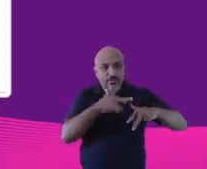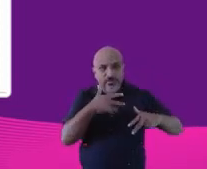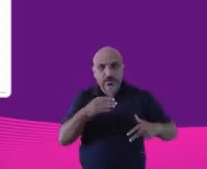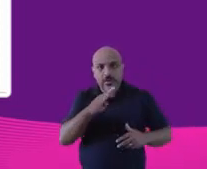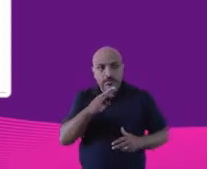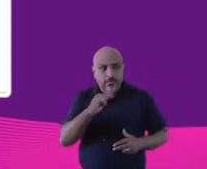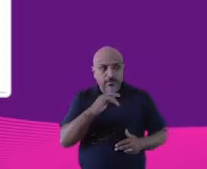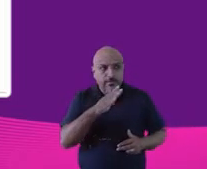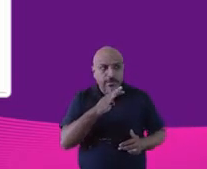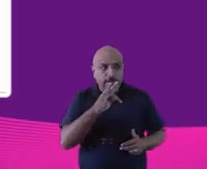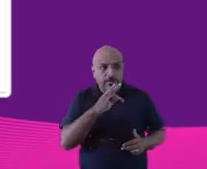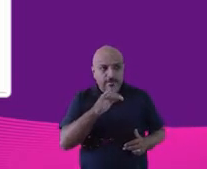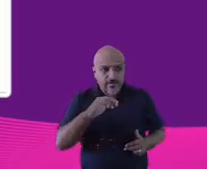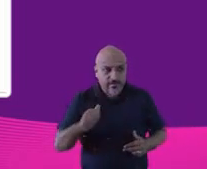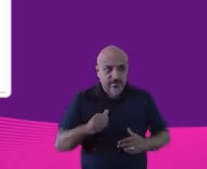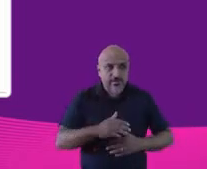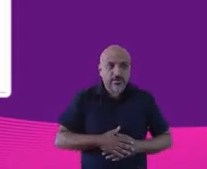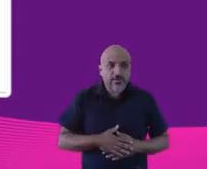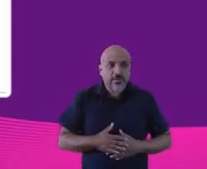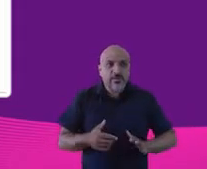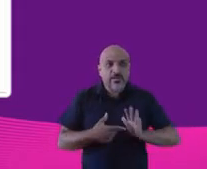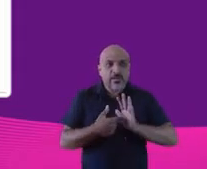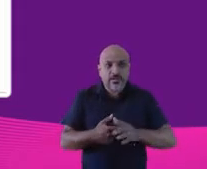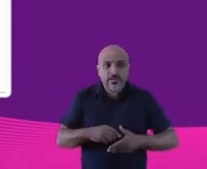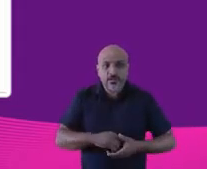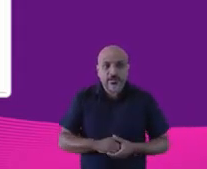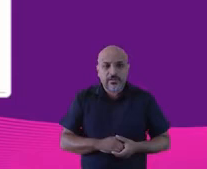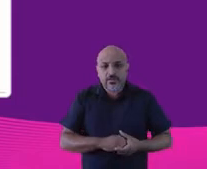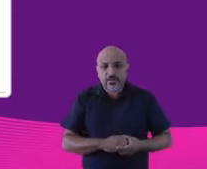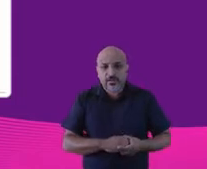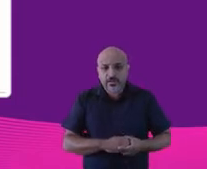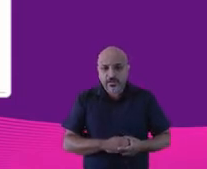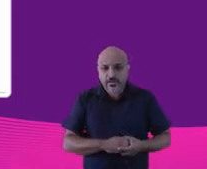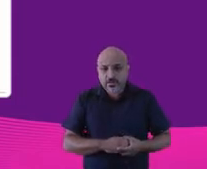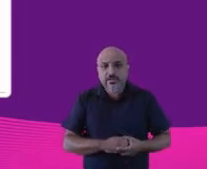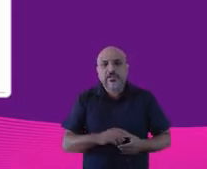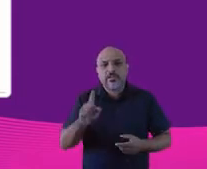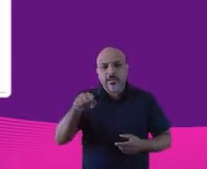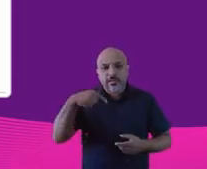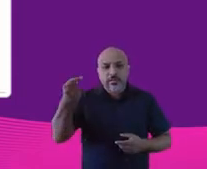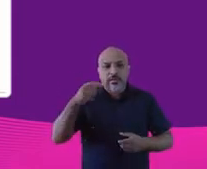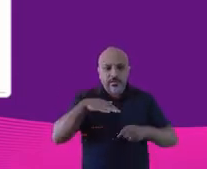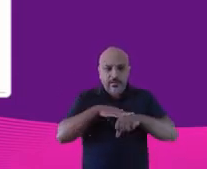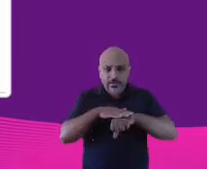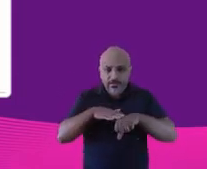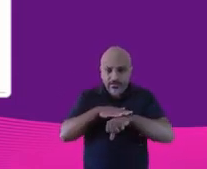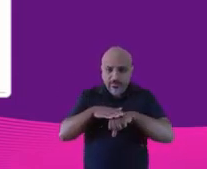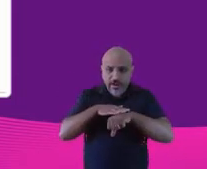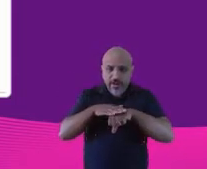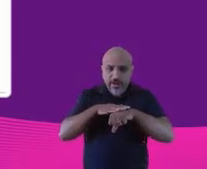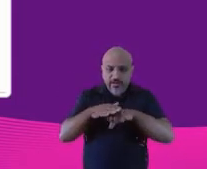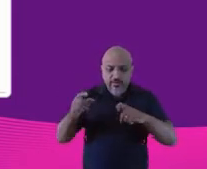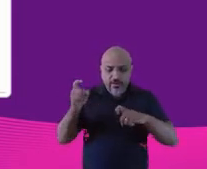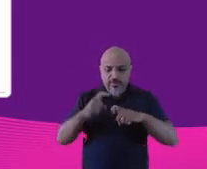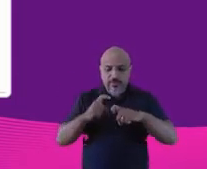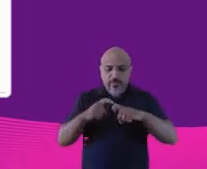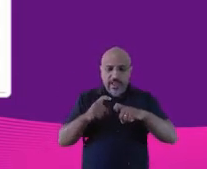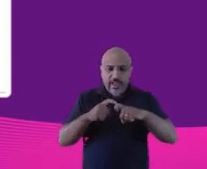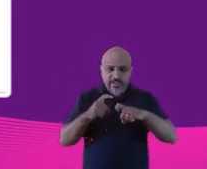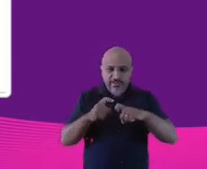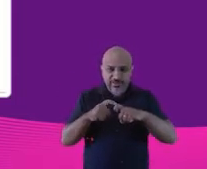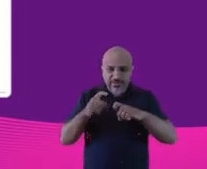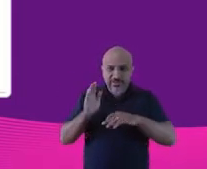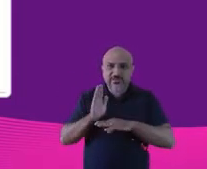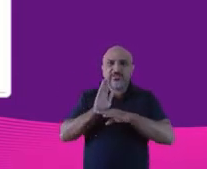miocardiopatia. Então, após da conversa com a médica assistente dele lá